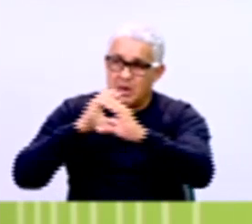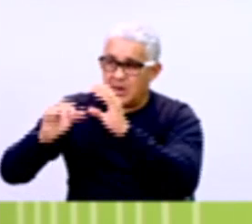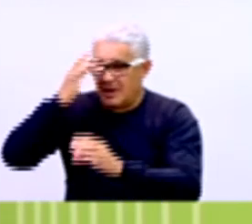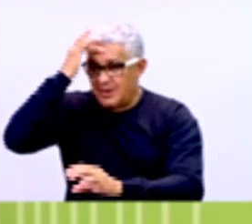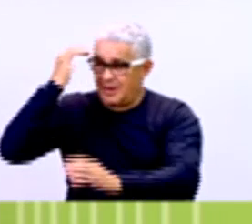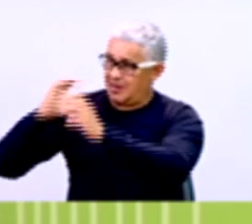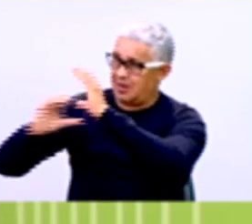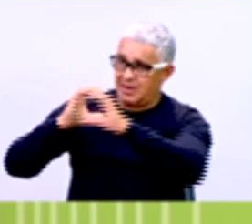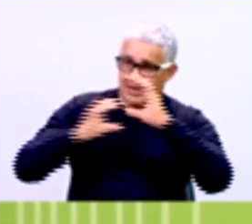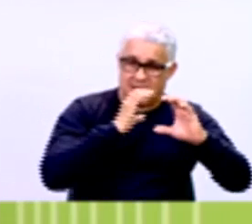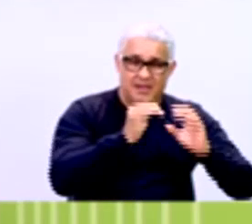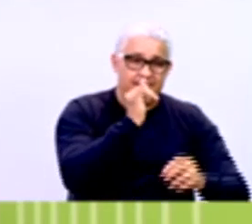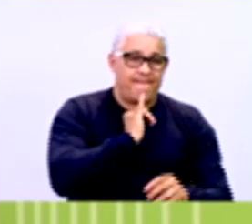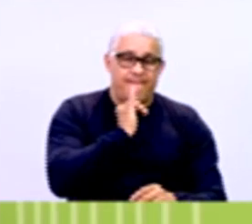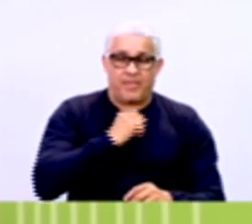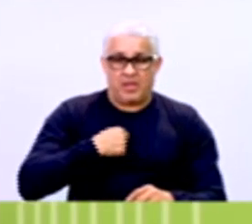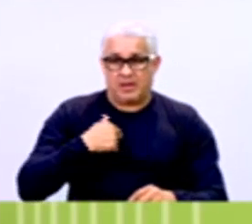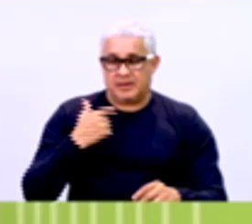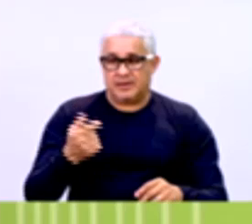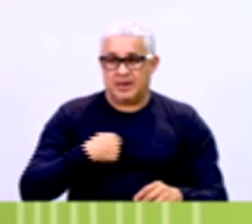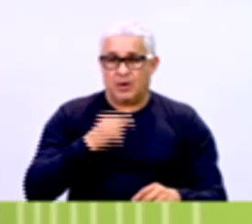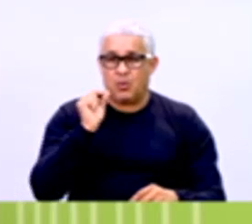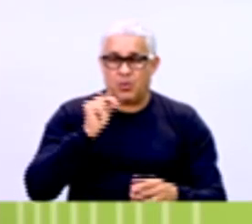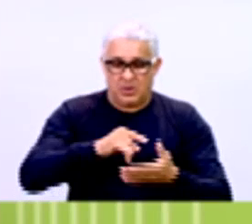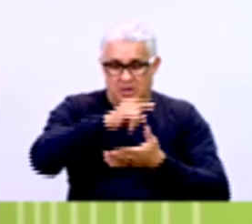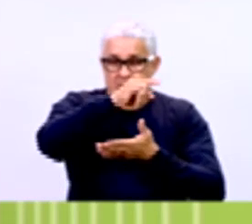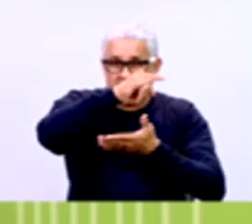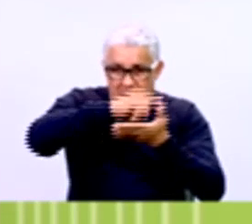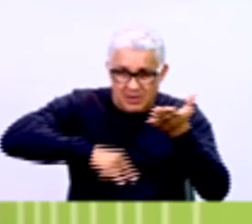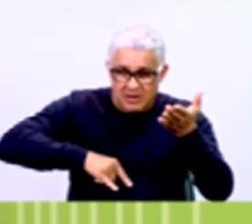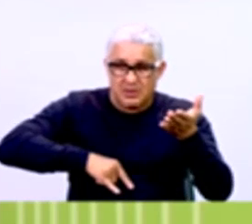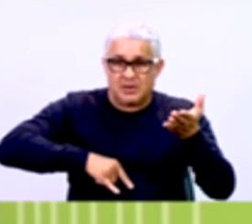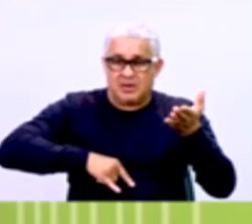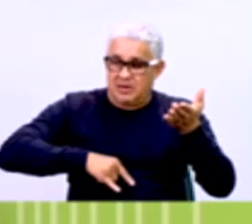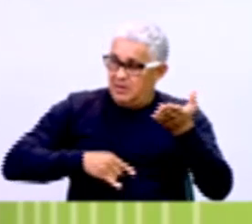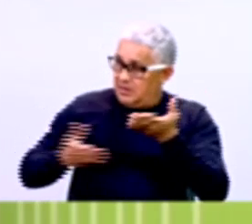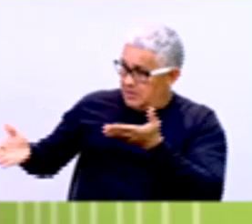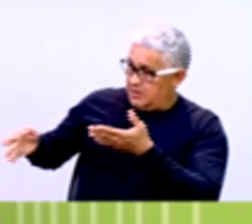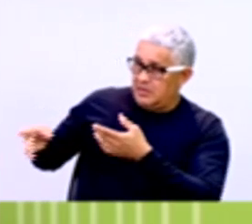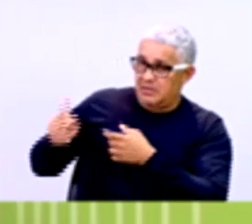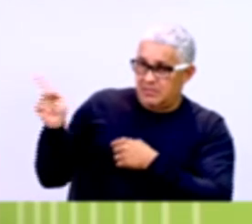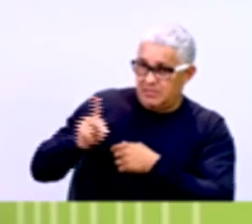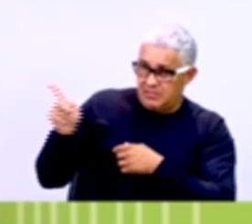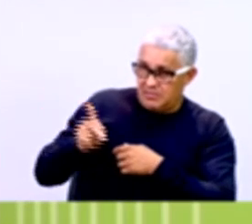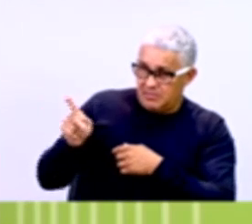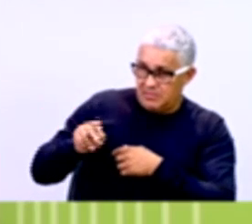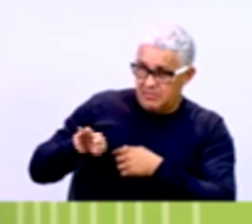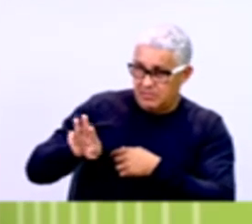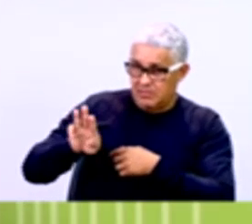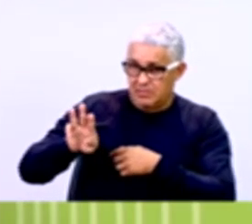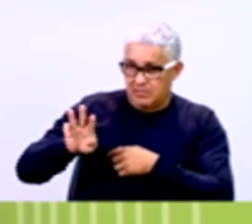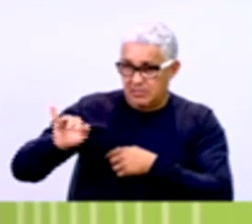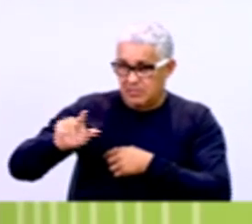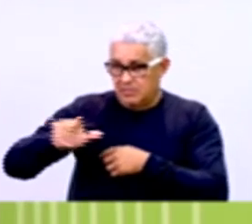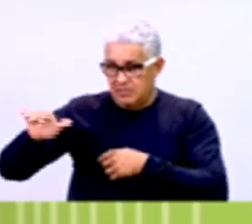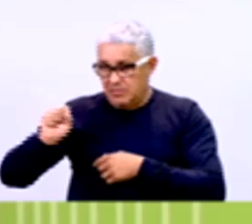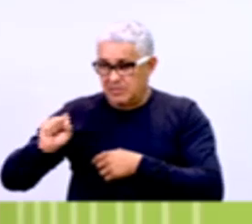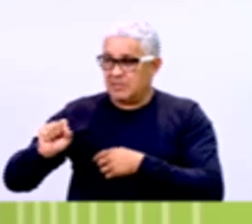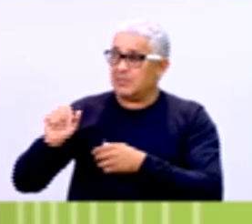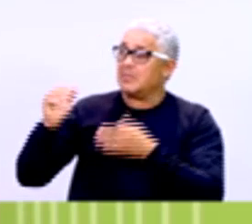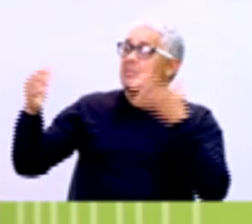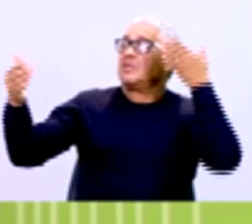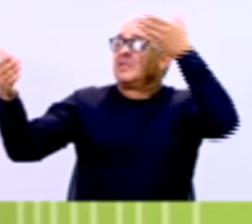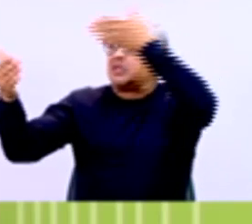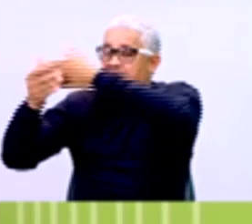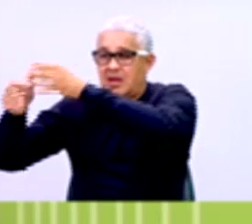dar um exemplo. Ao invés de eu passar uma documentação para o professor Willis com papel e até lá o setor onde ele trabalha, que